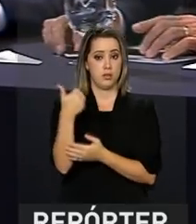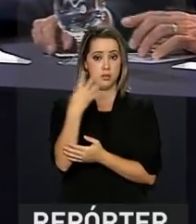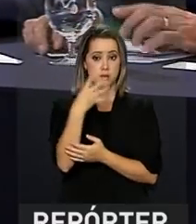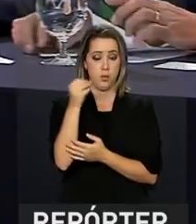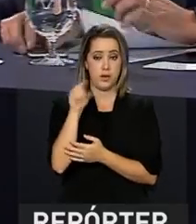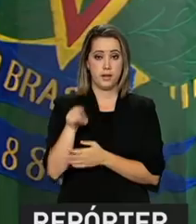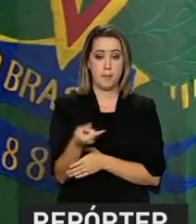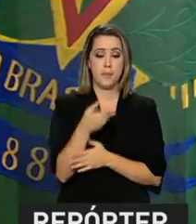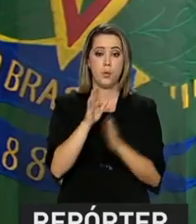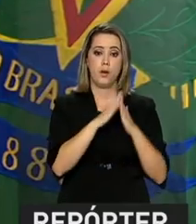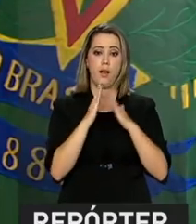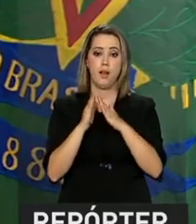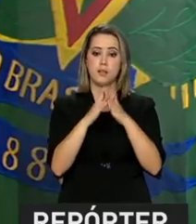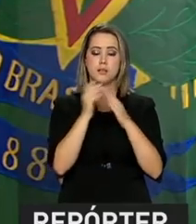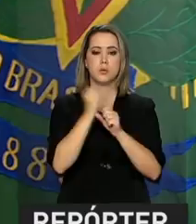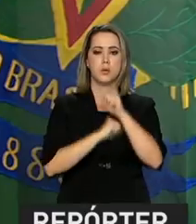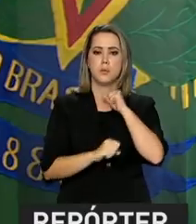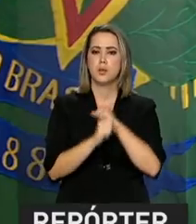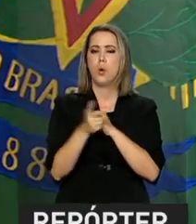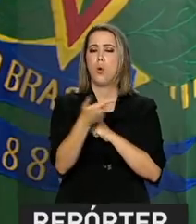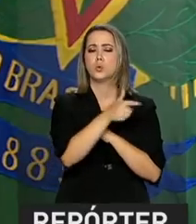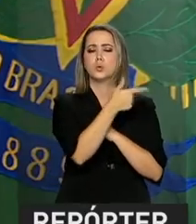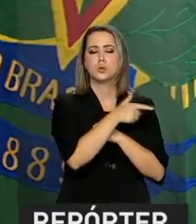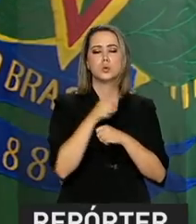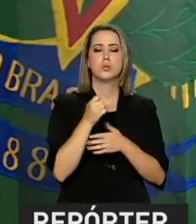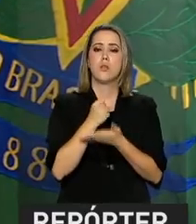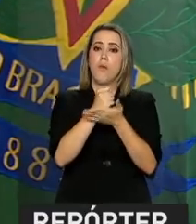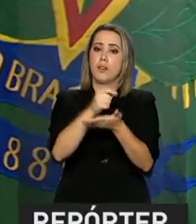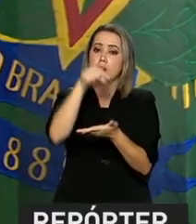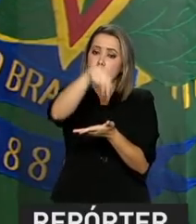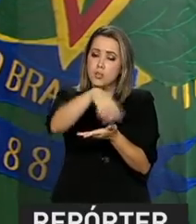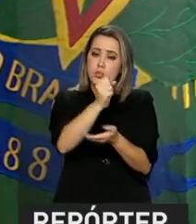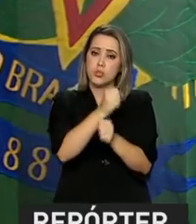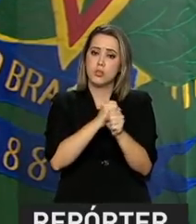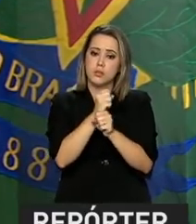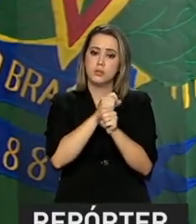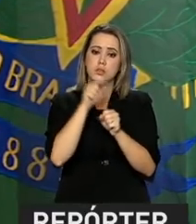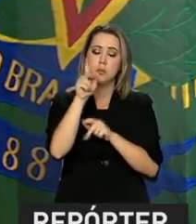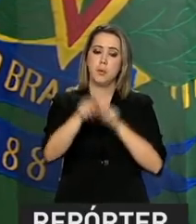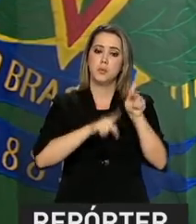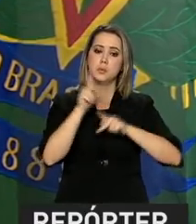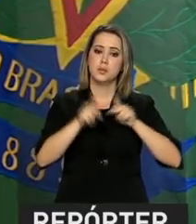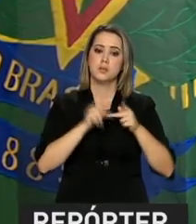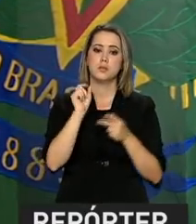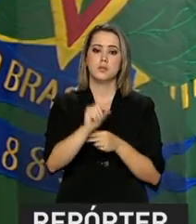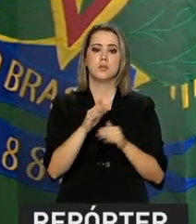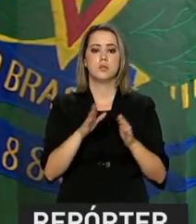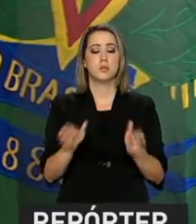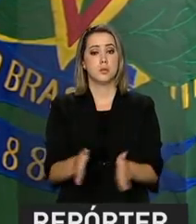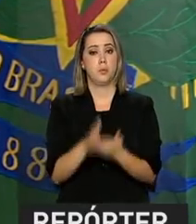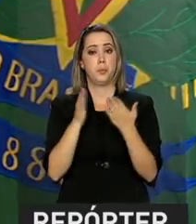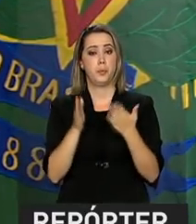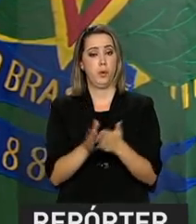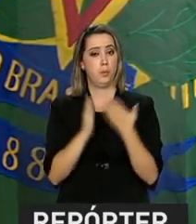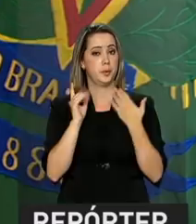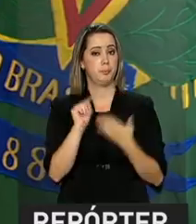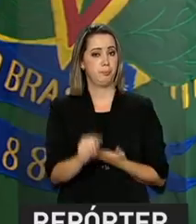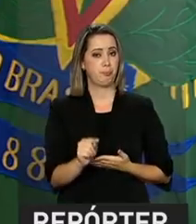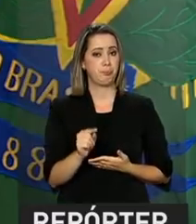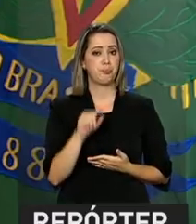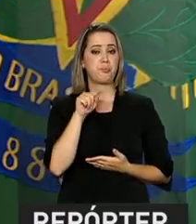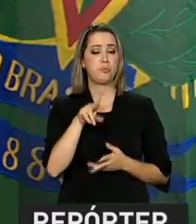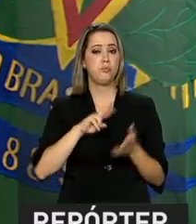passado e outras milhares serão entregues este ano para a população de baixa renda.